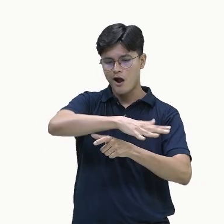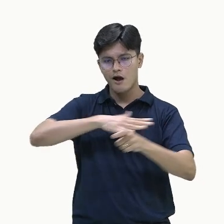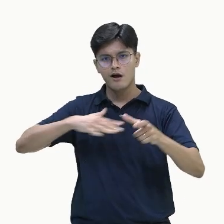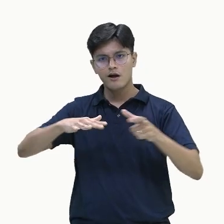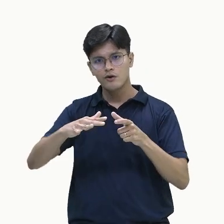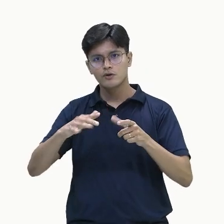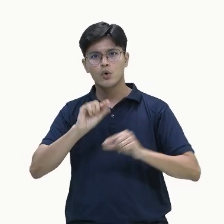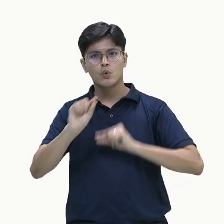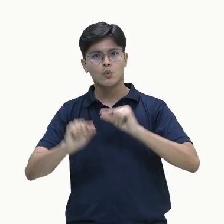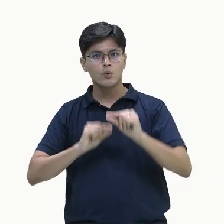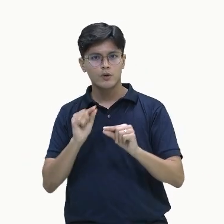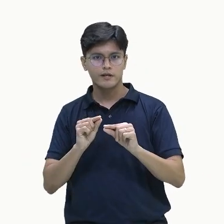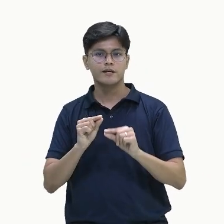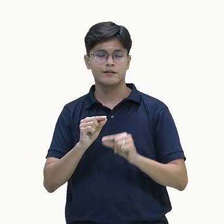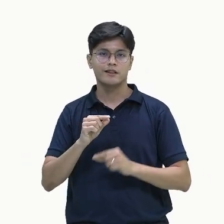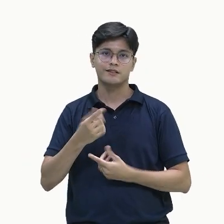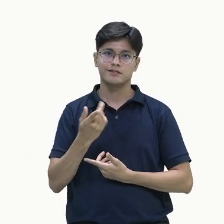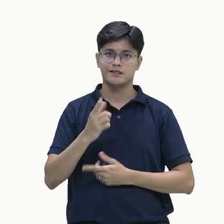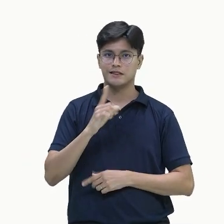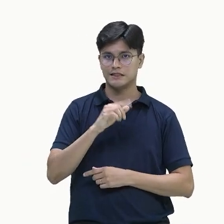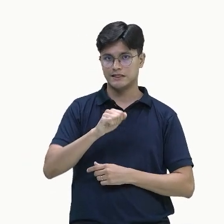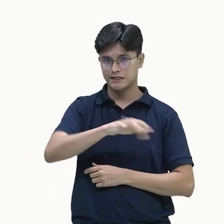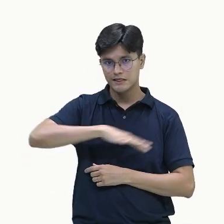oceanos e mares, a gente tem, olha,